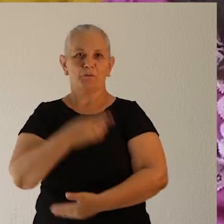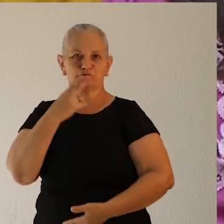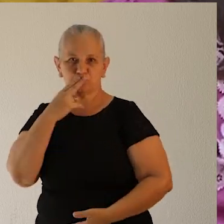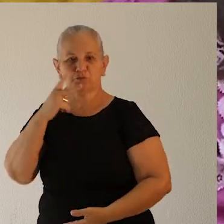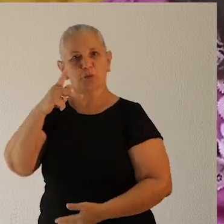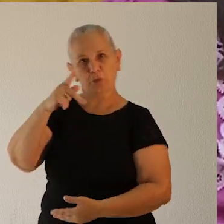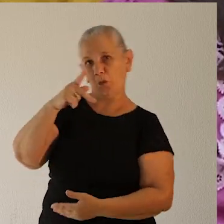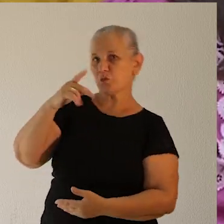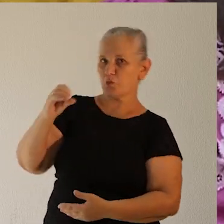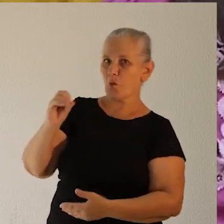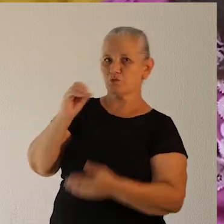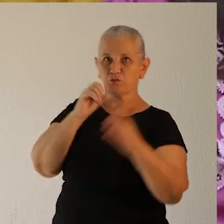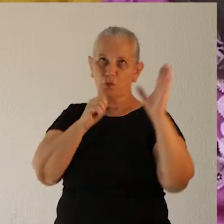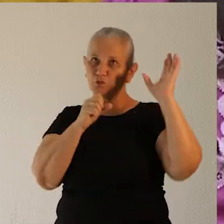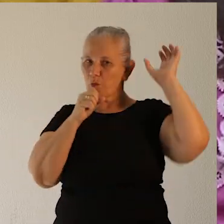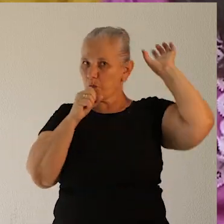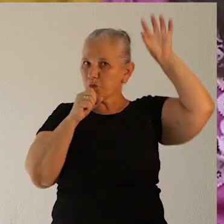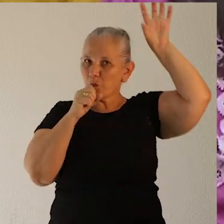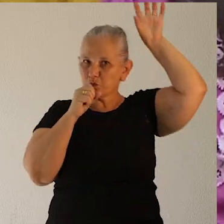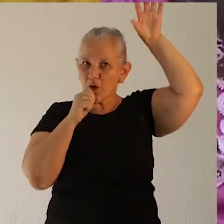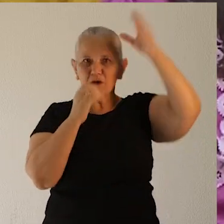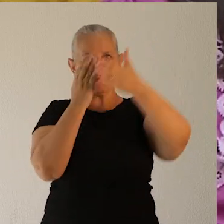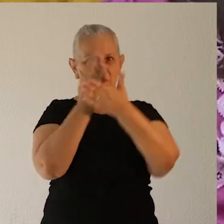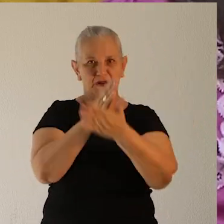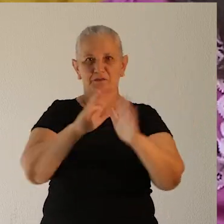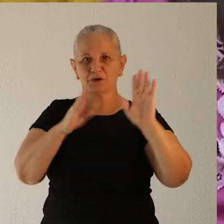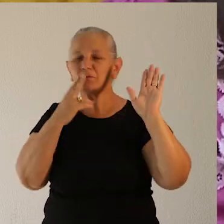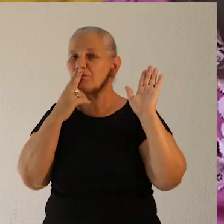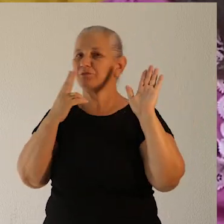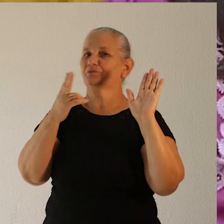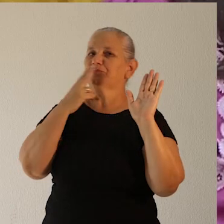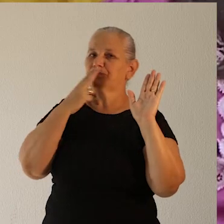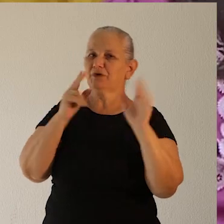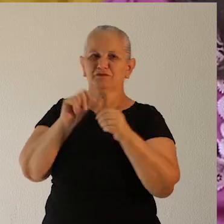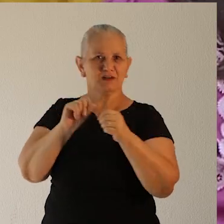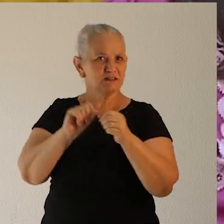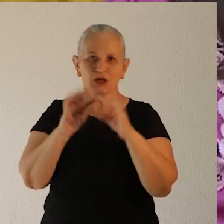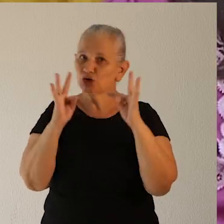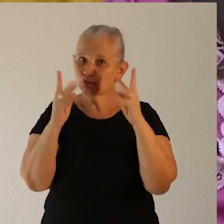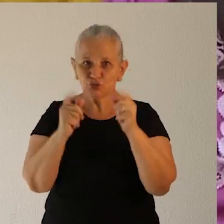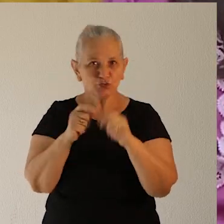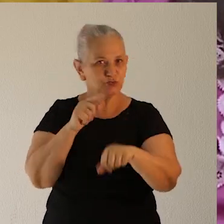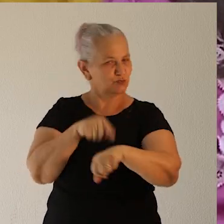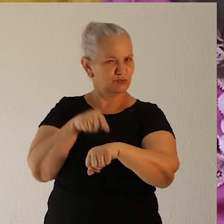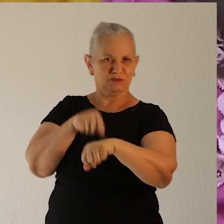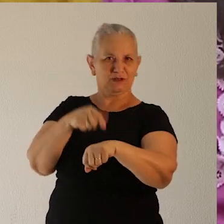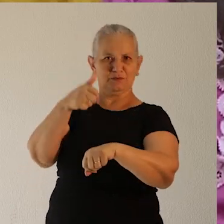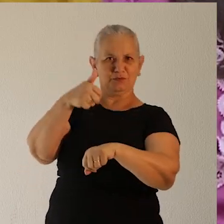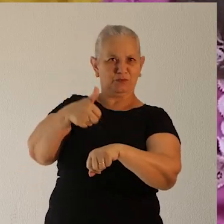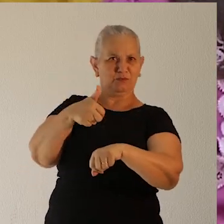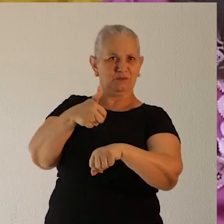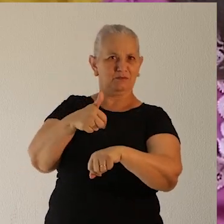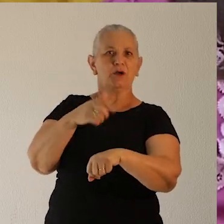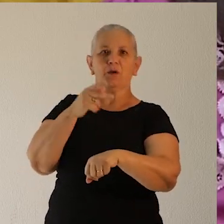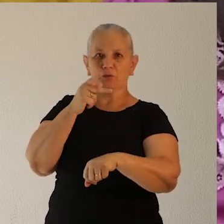No seu pesado instrumento, terminava seu pororó, fazendo mil coisas ao mesmo tempo.